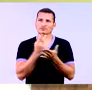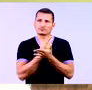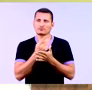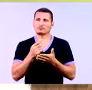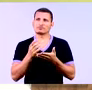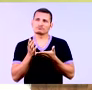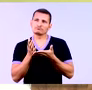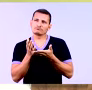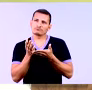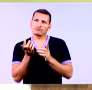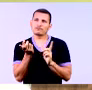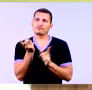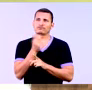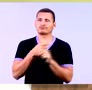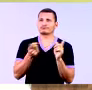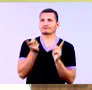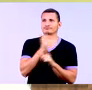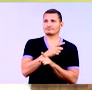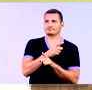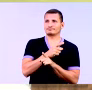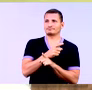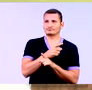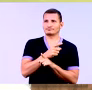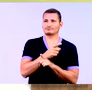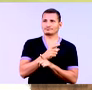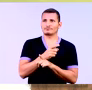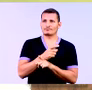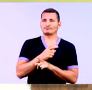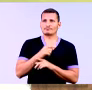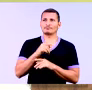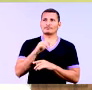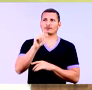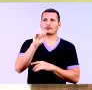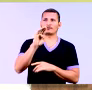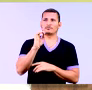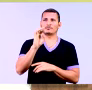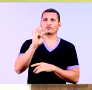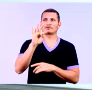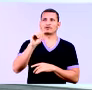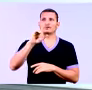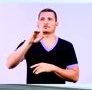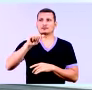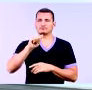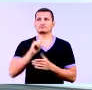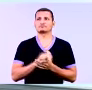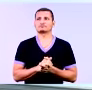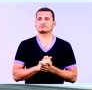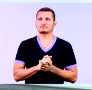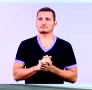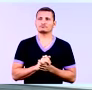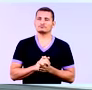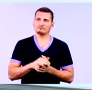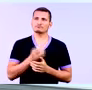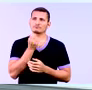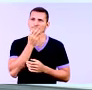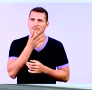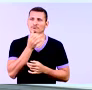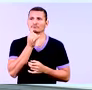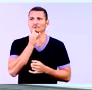volta para o ponto inicial, certo? Então foi um caso de transação abortada. Professor. Um bom exemplo,